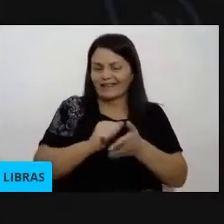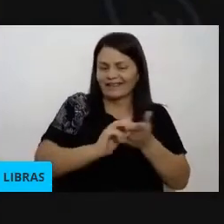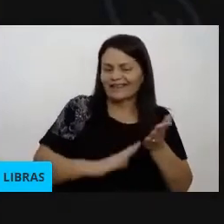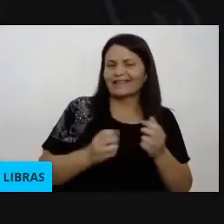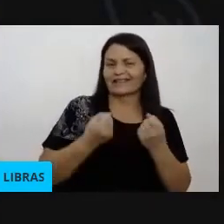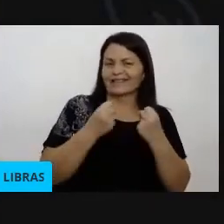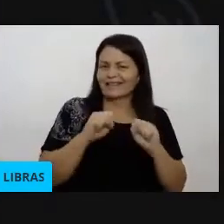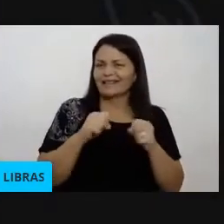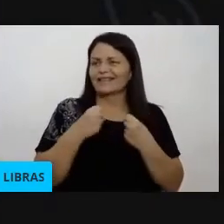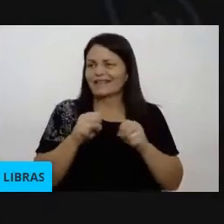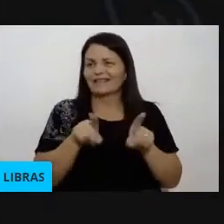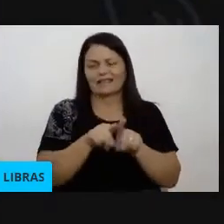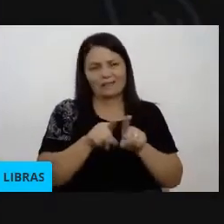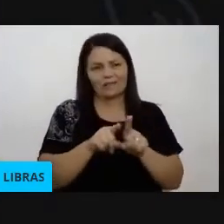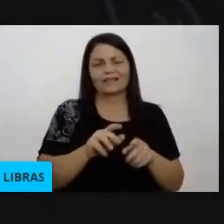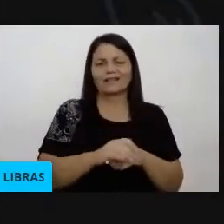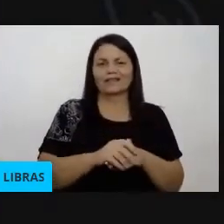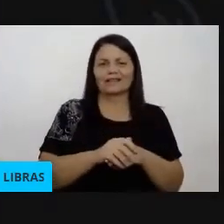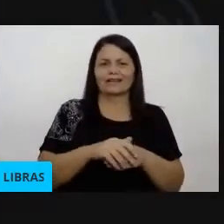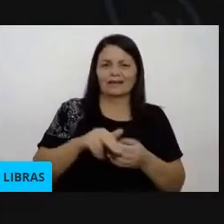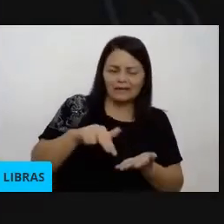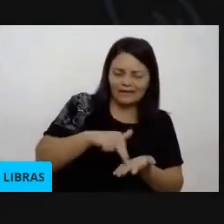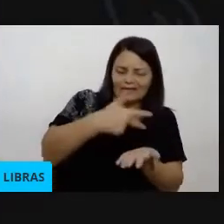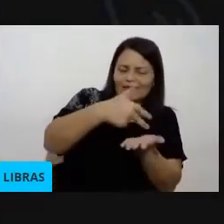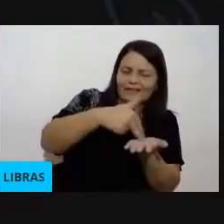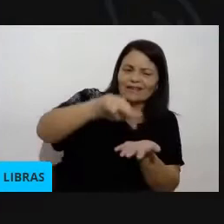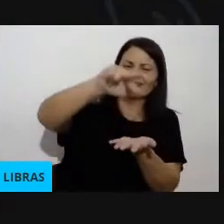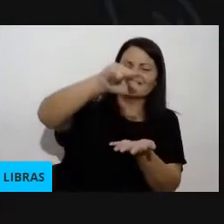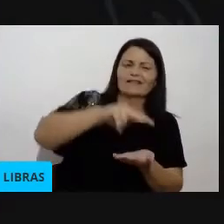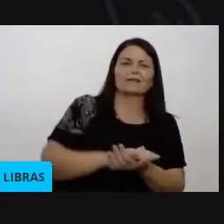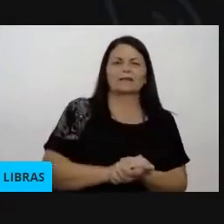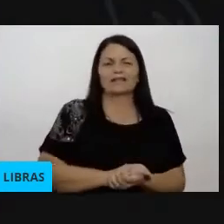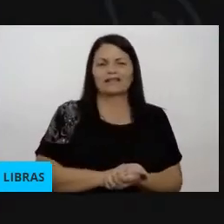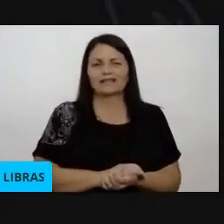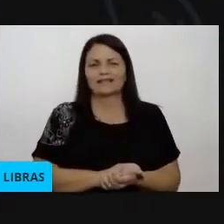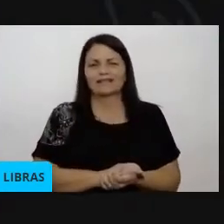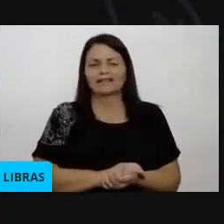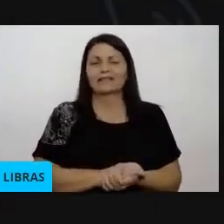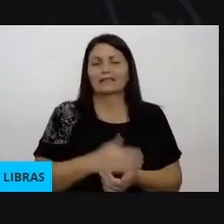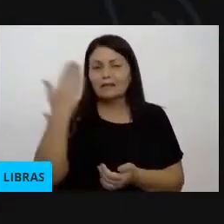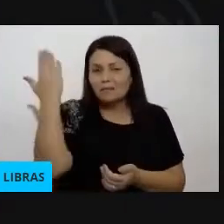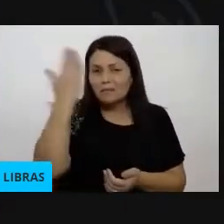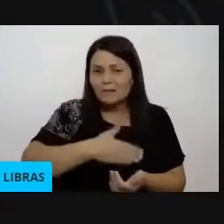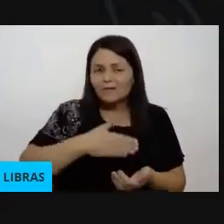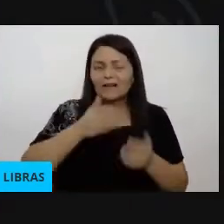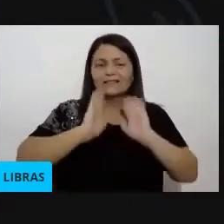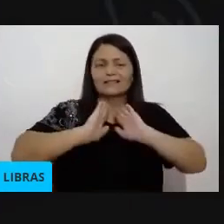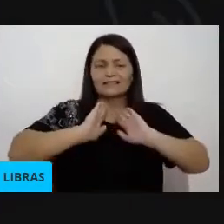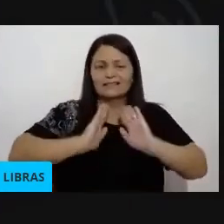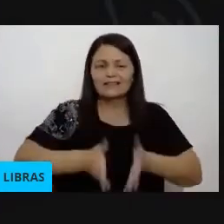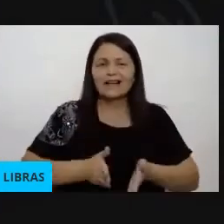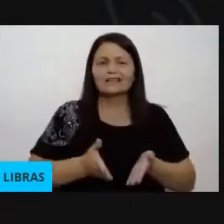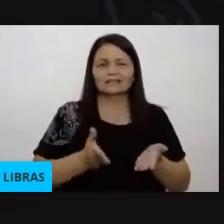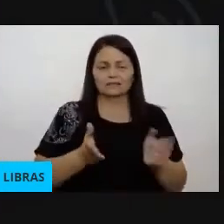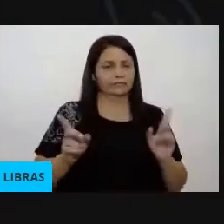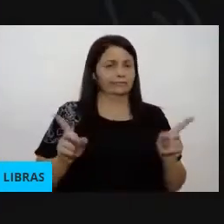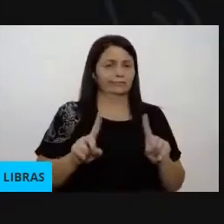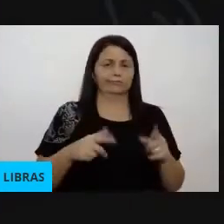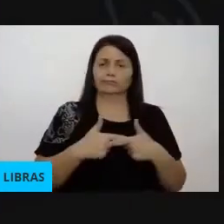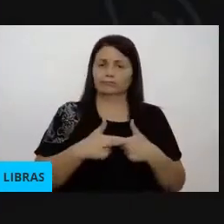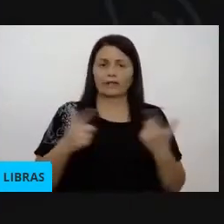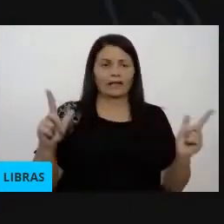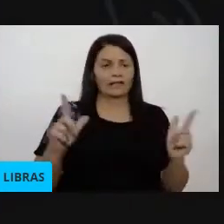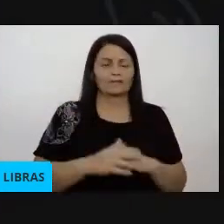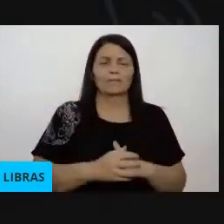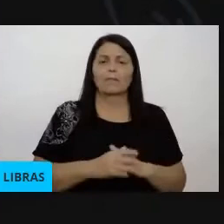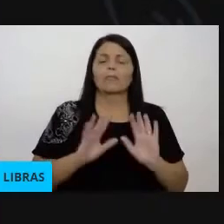grande método. O skate é um grande método. Está comprovado? Tem evidência? Não tem.